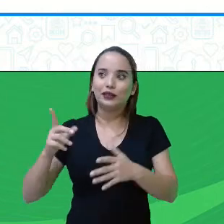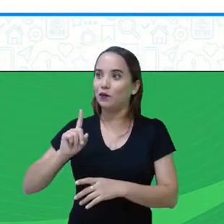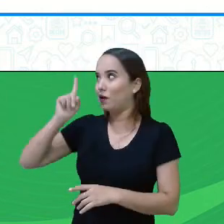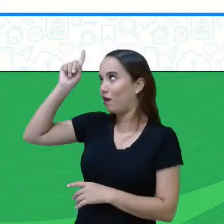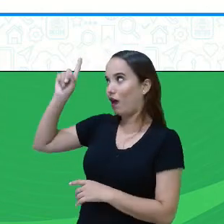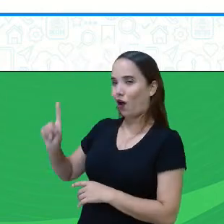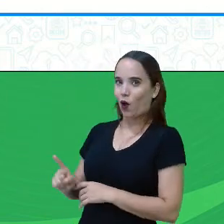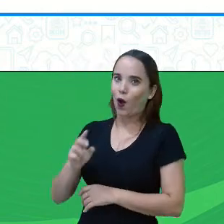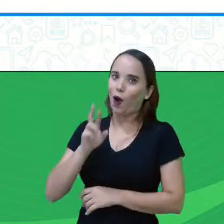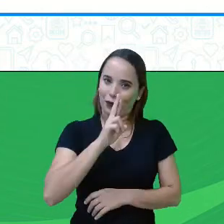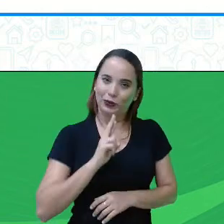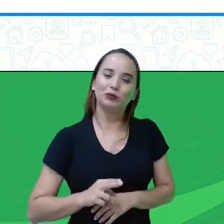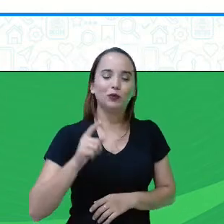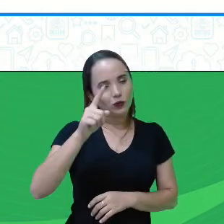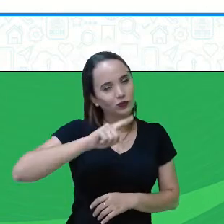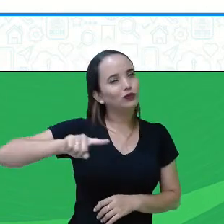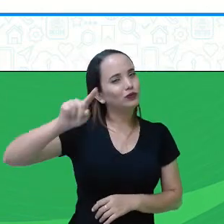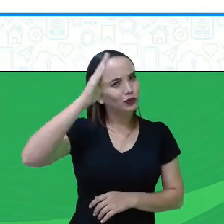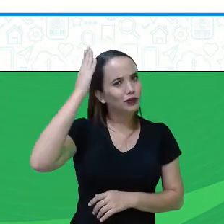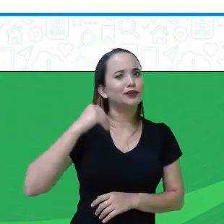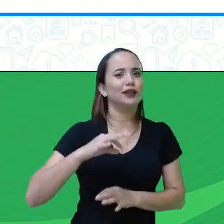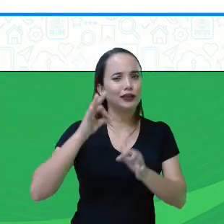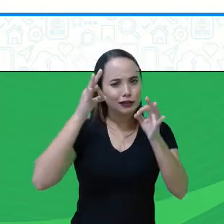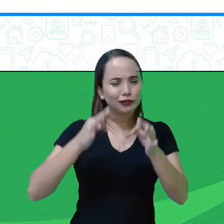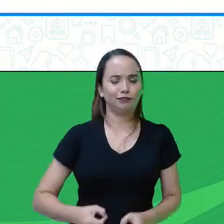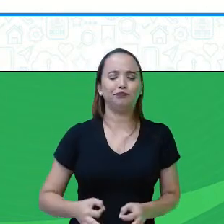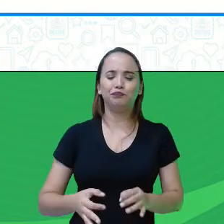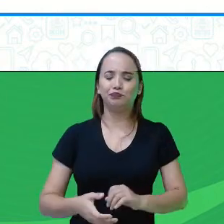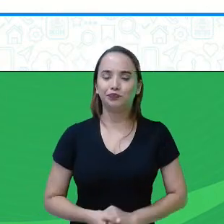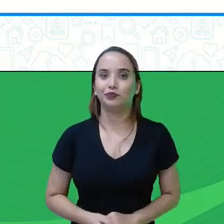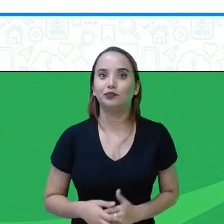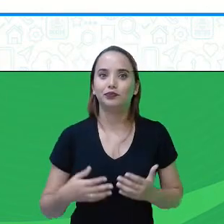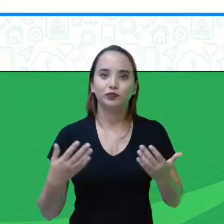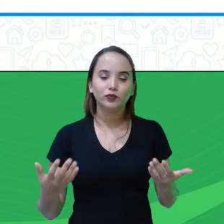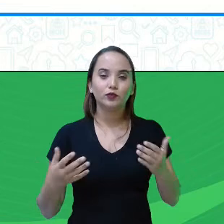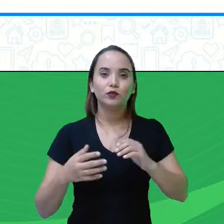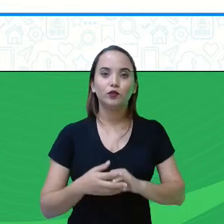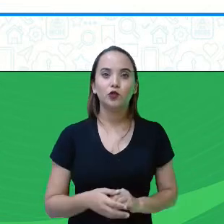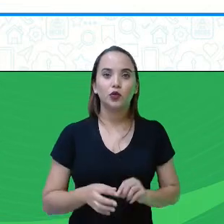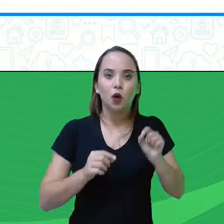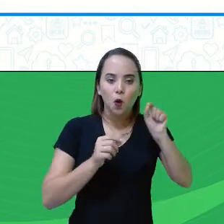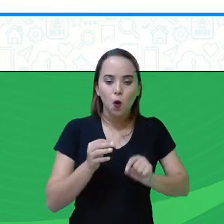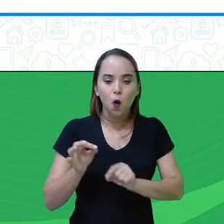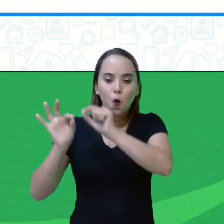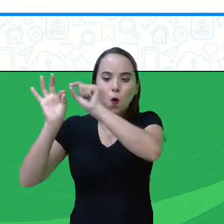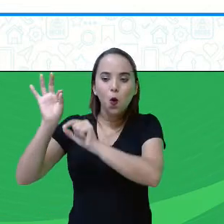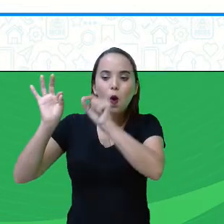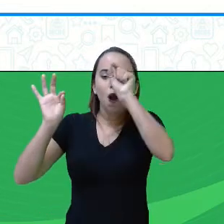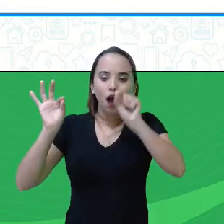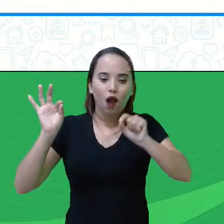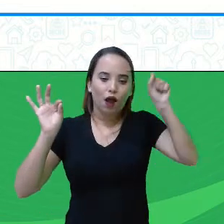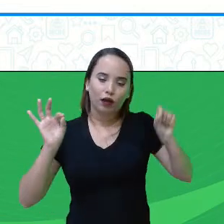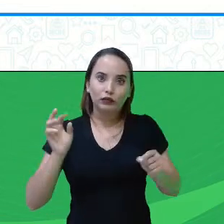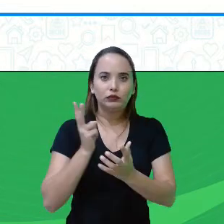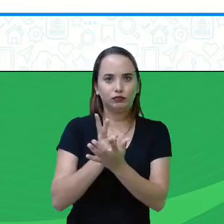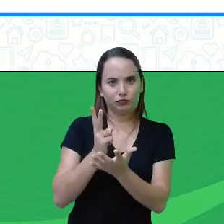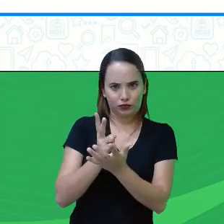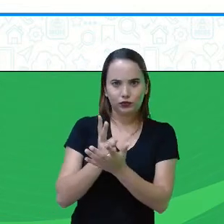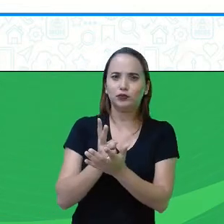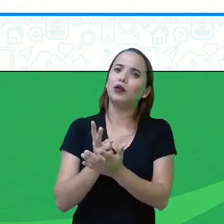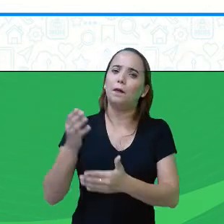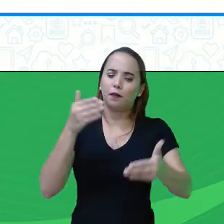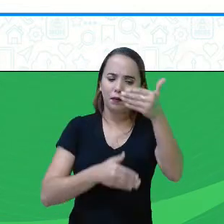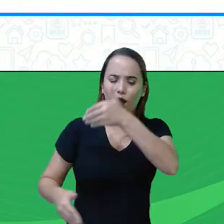tudo. Então, os gráficos estão presentes na nossa vida para facilitar. Imagina eu ter que falar sobre tudo